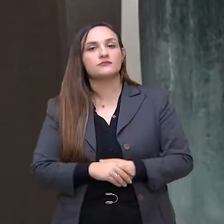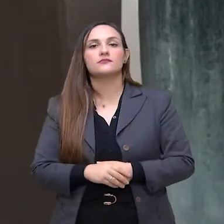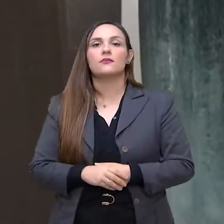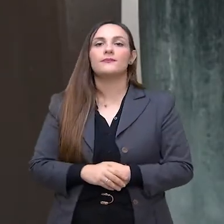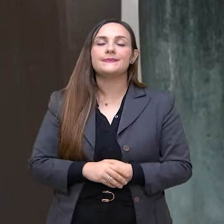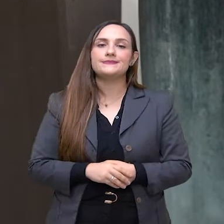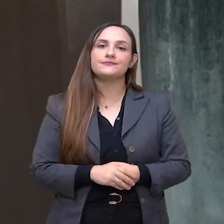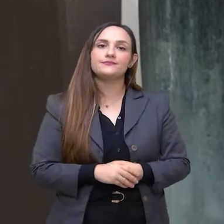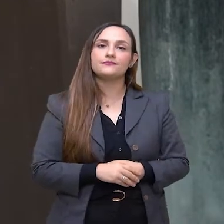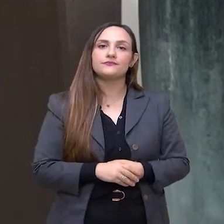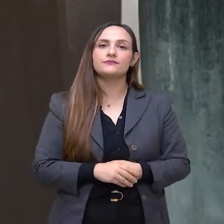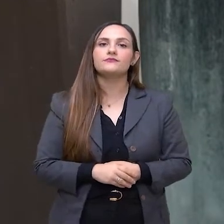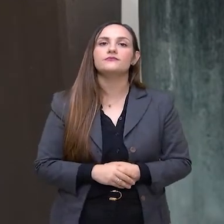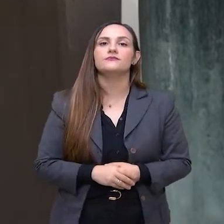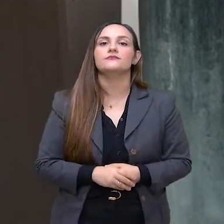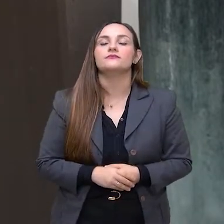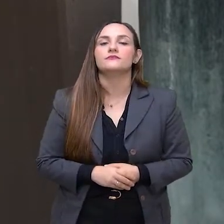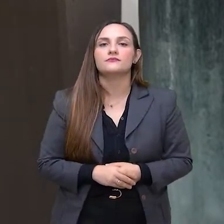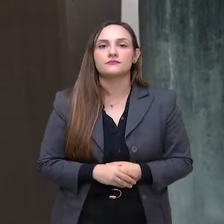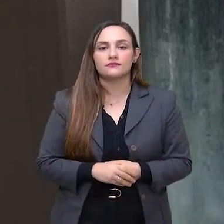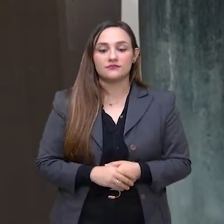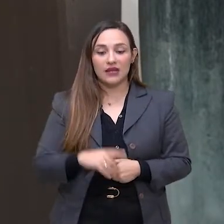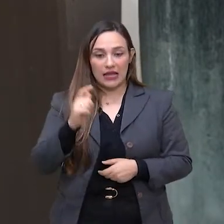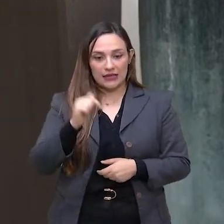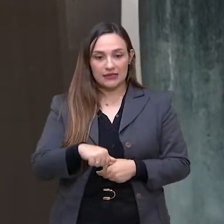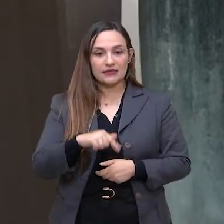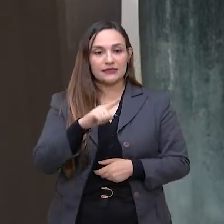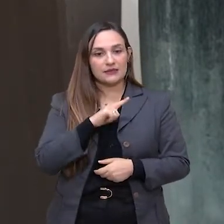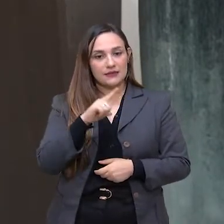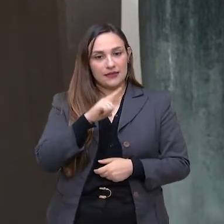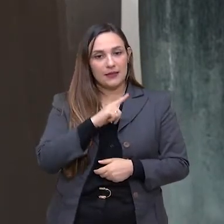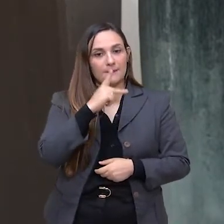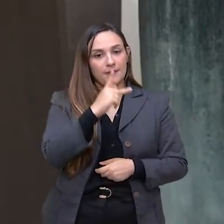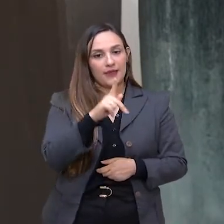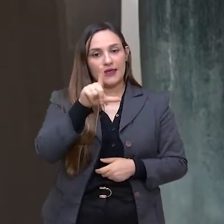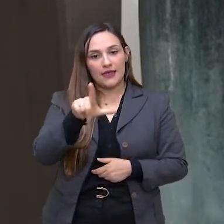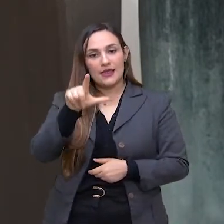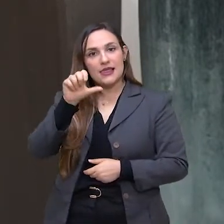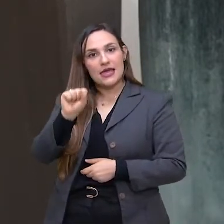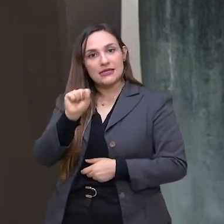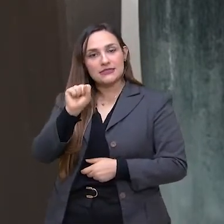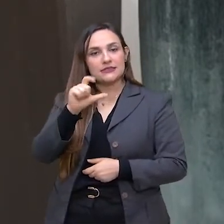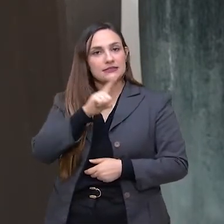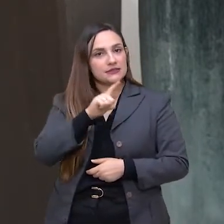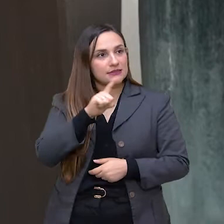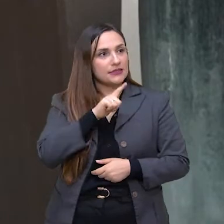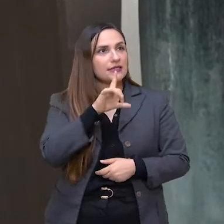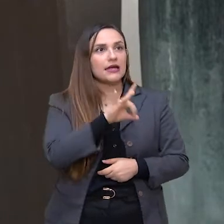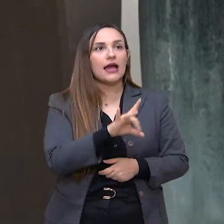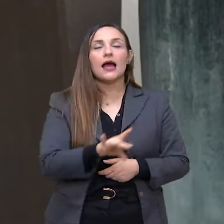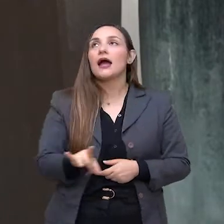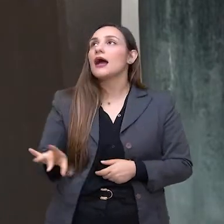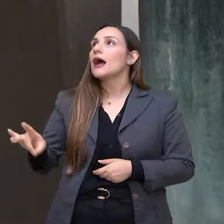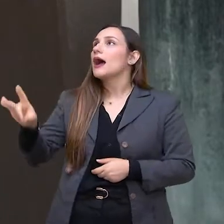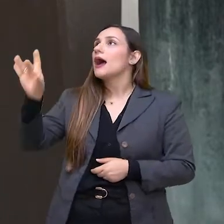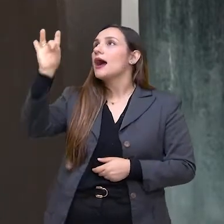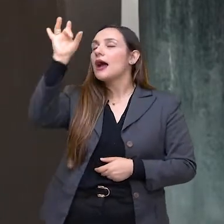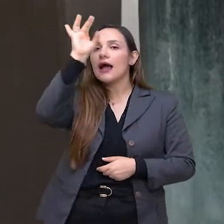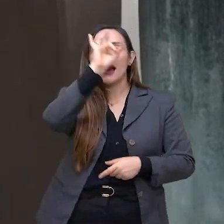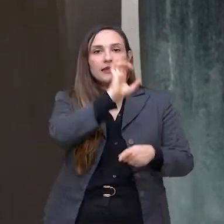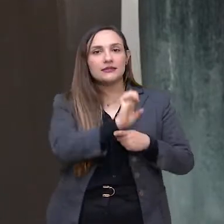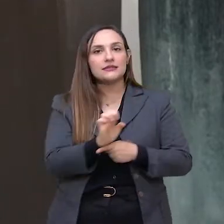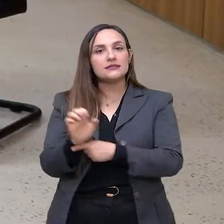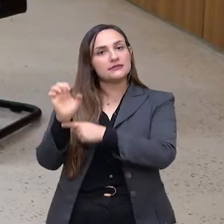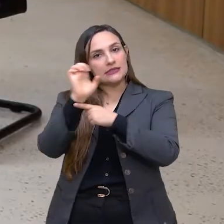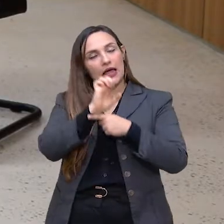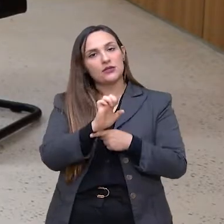um PSL, um PLS, um Plano de Logística Sustentável, para cada estado. E eu queria que a senhora colocasse